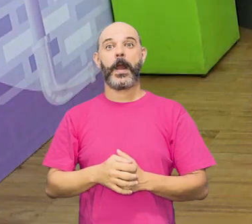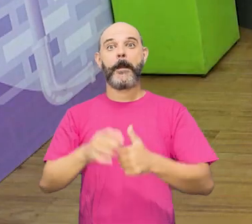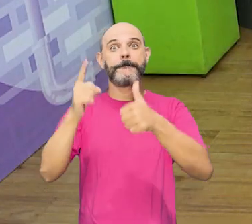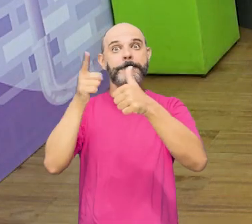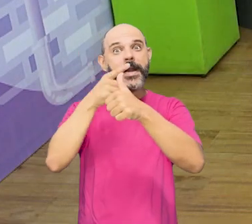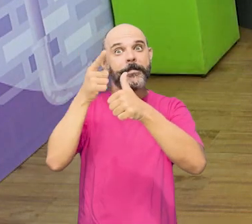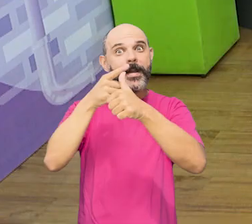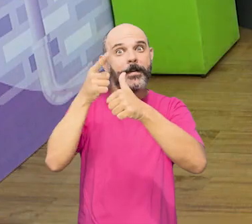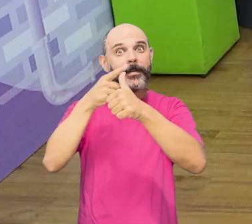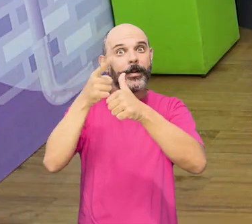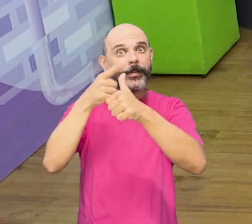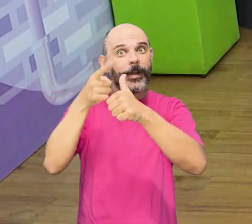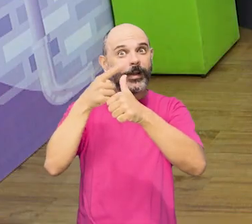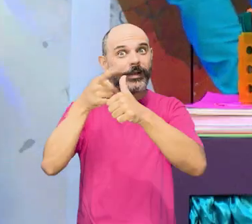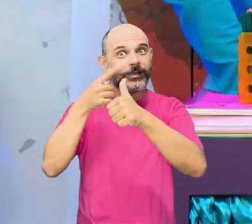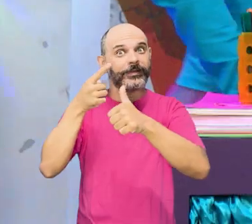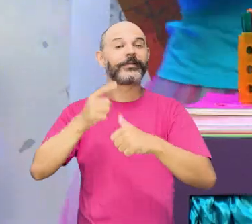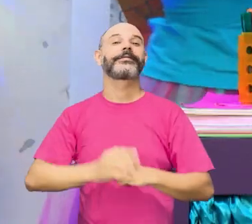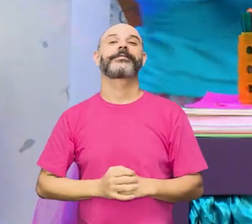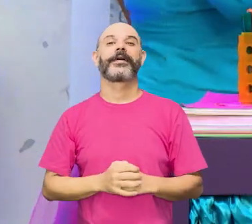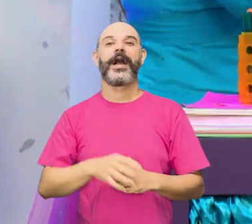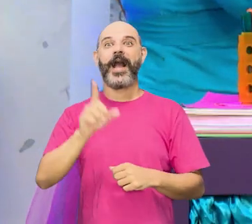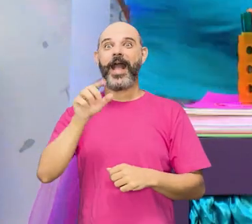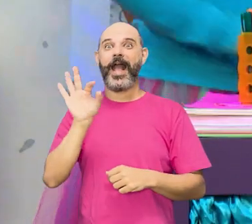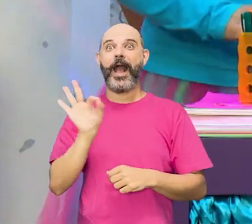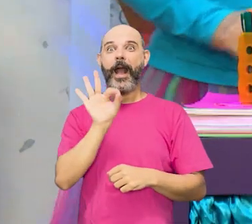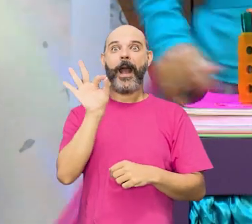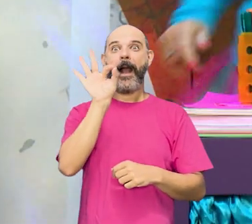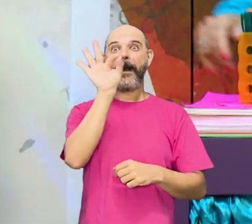E em primeiríssimo lugar,